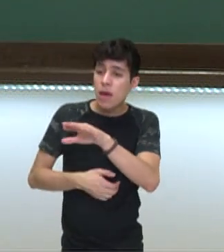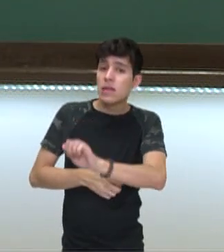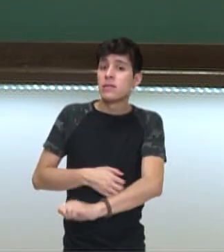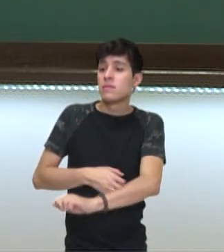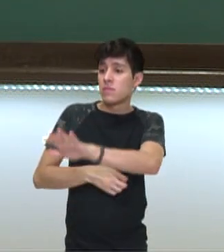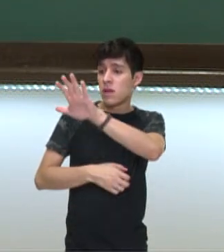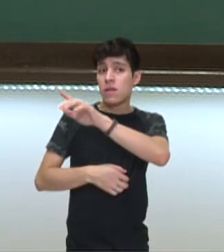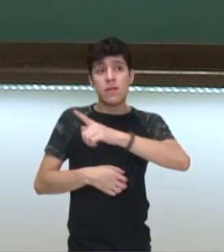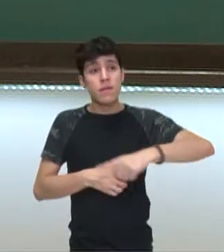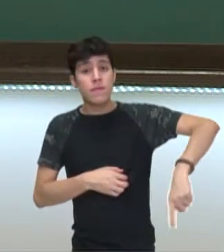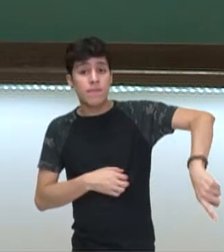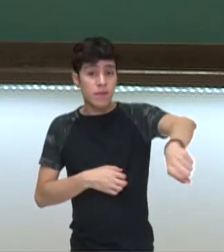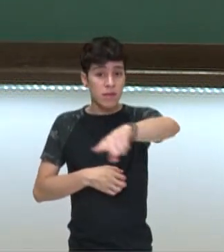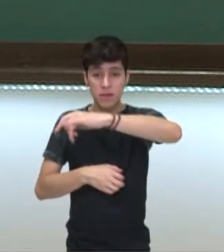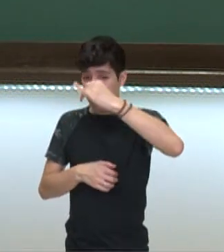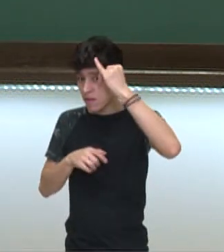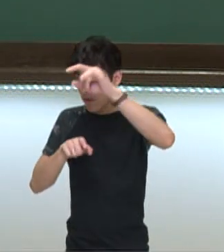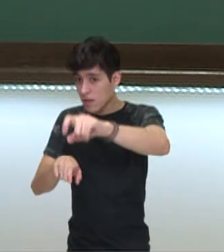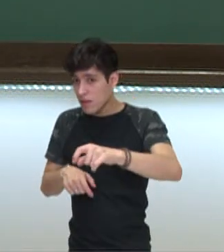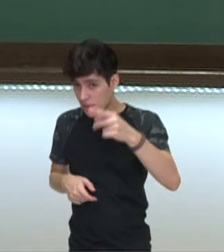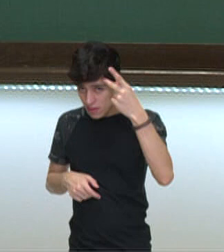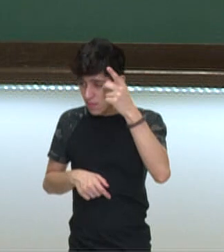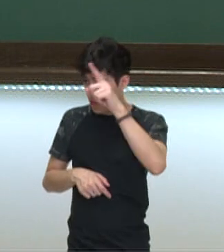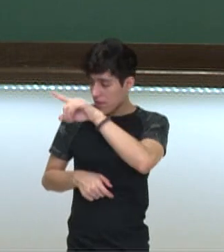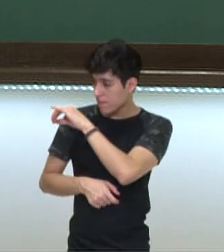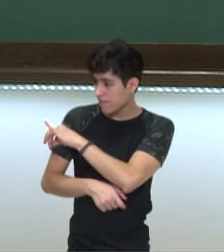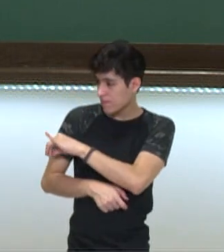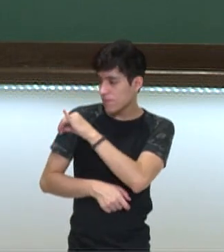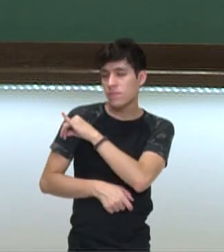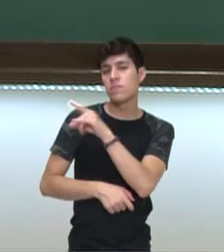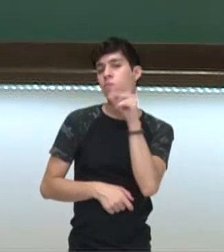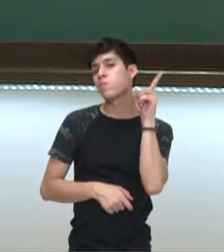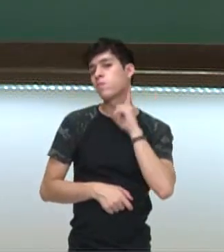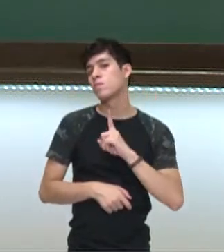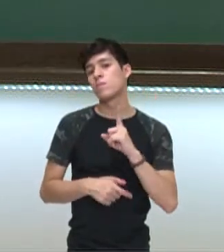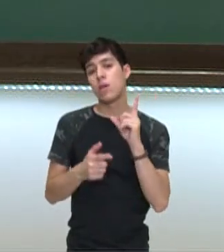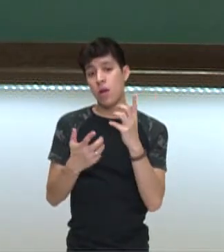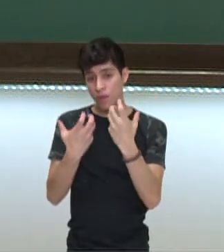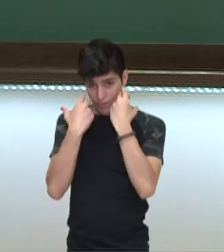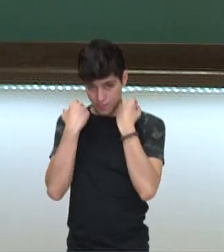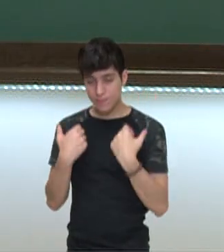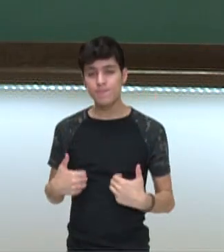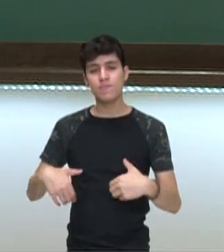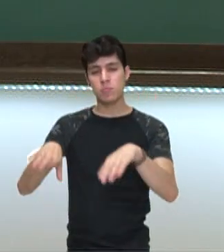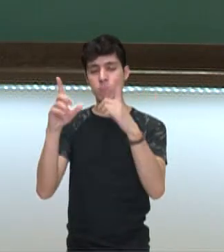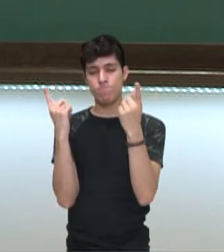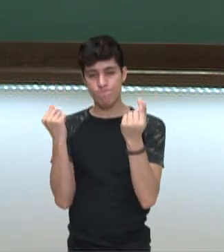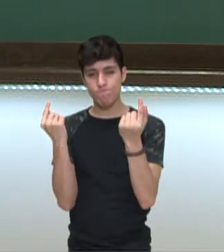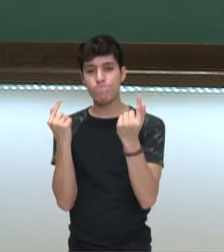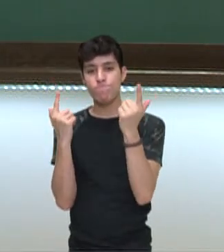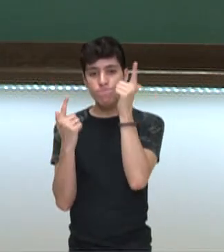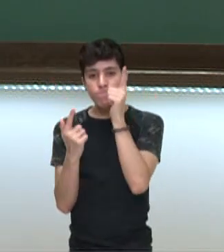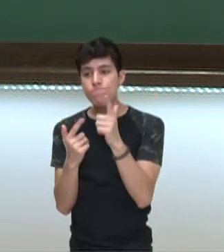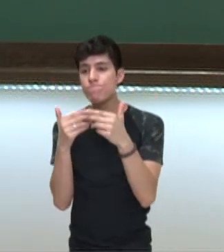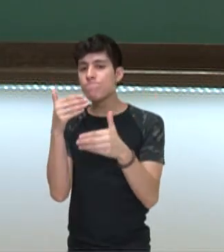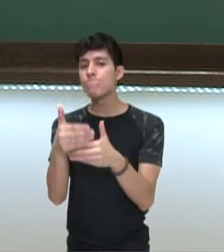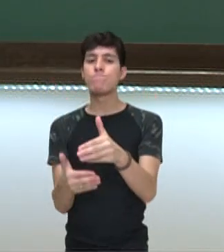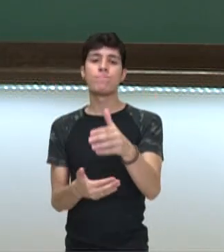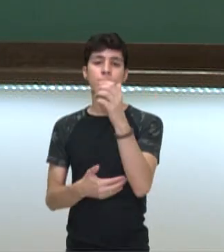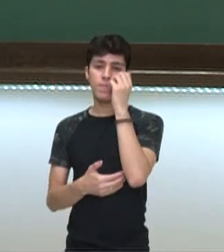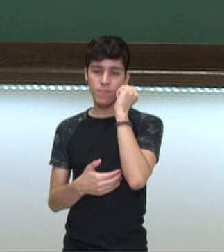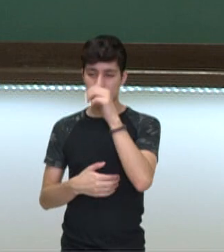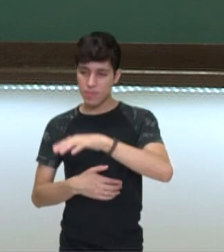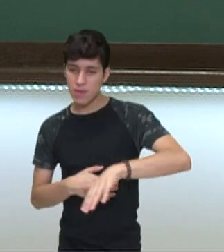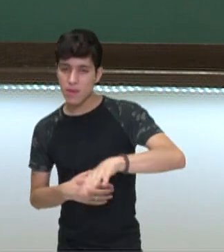caro para que os fazendeiros de São Paulo, Rio de Janeiro, Minas Gerais, lucrassem mais e tivessem mais garantias de lucro